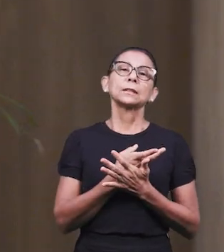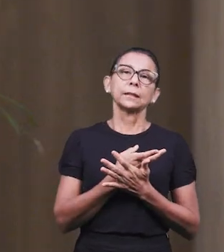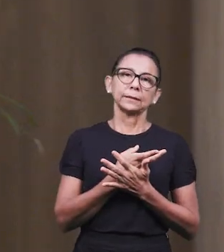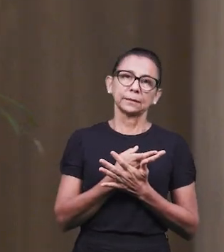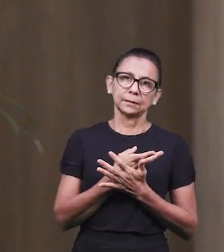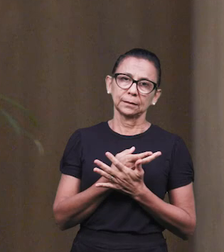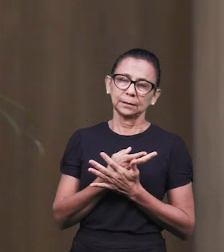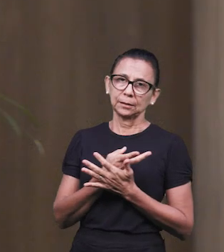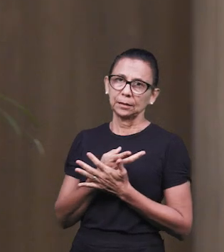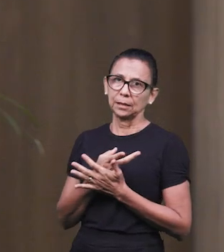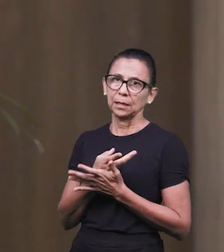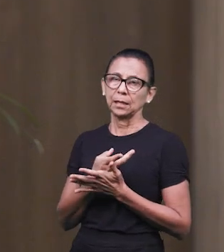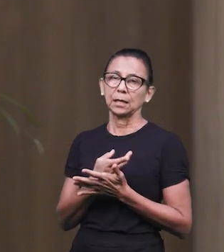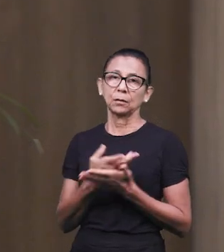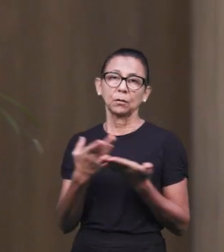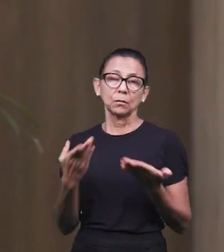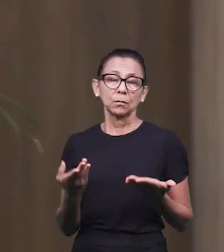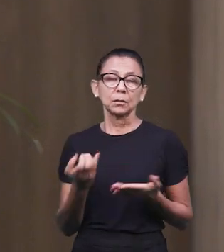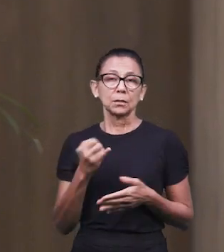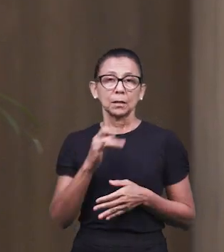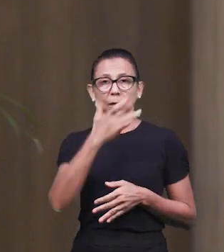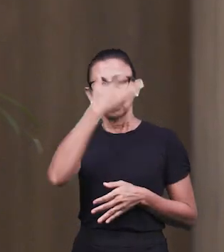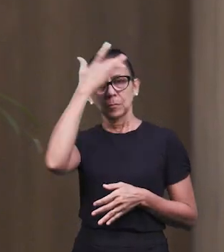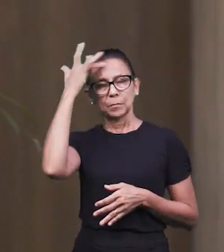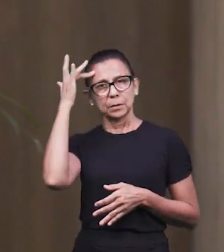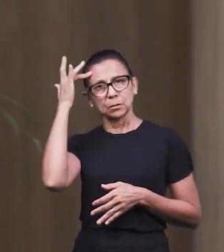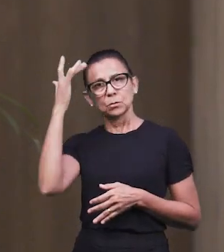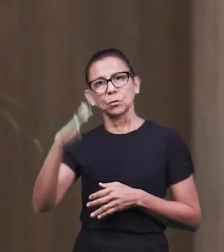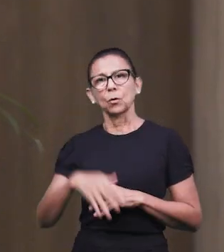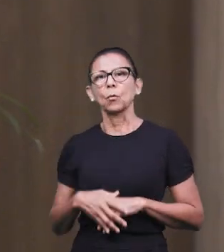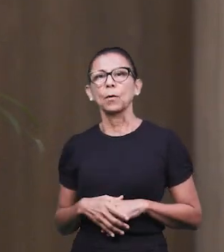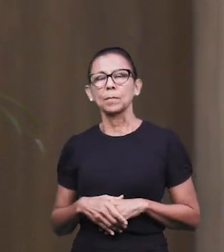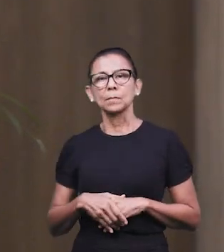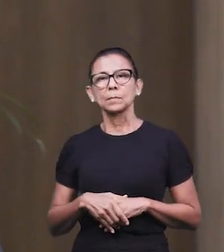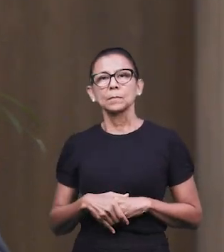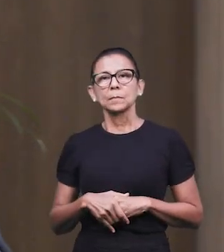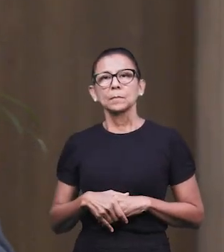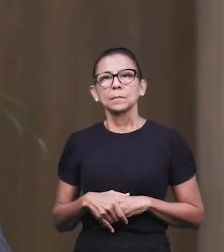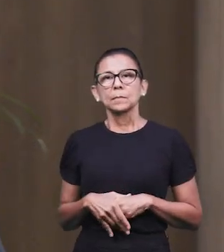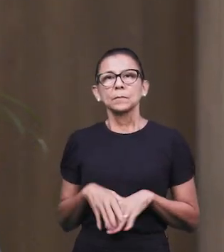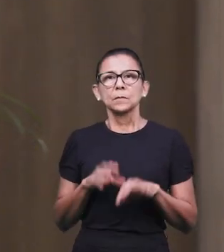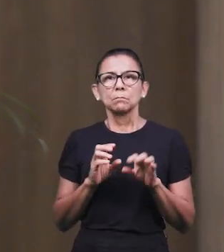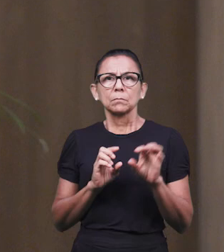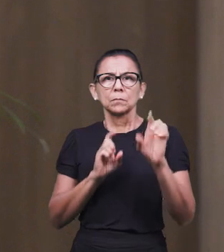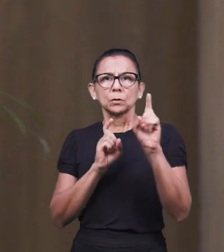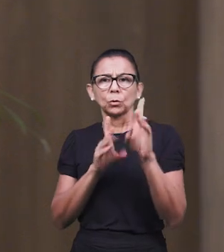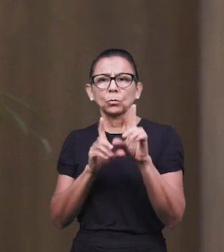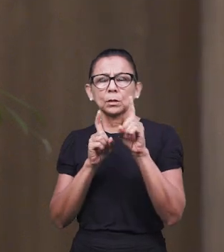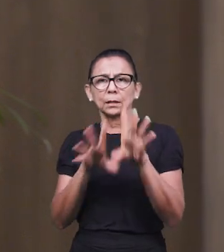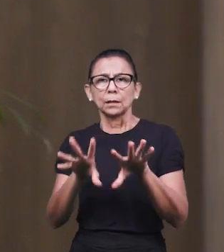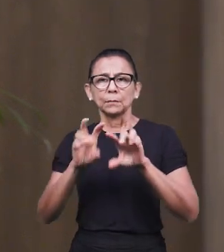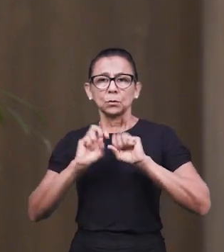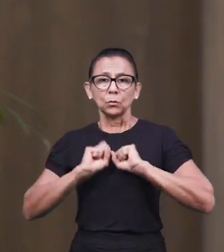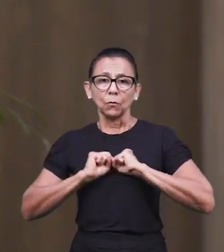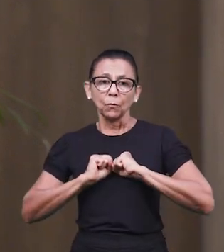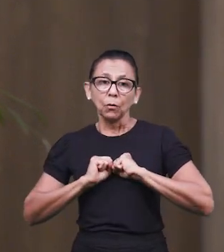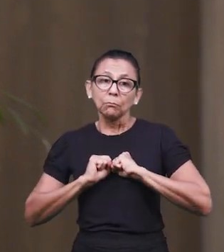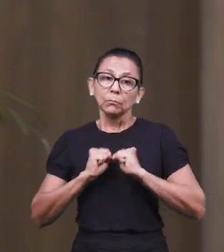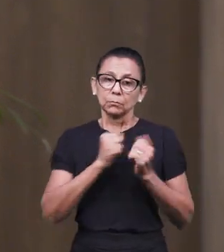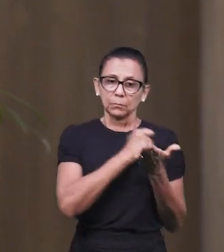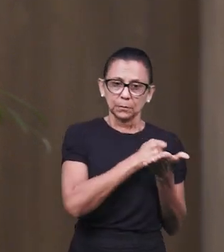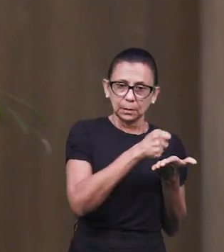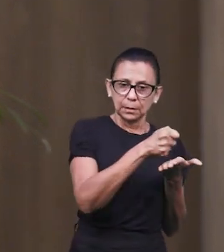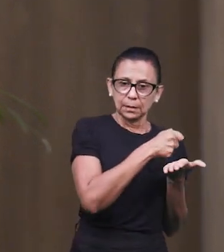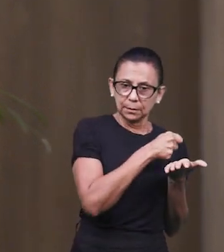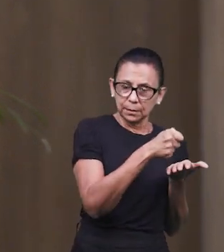o que ele recebe. Uhum. Como ele foi doutrinado. Como ele foi ensinado. O que ele recebeu vai sair. E se ele receber